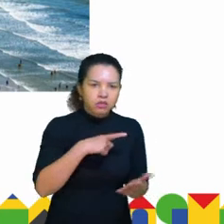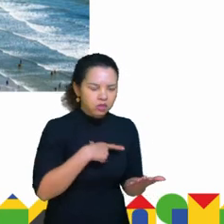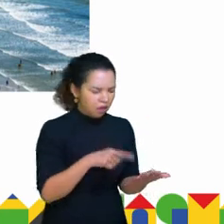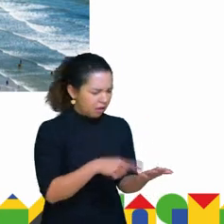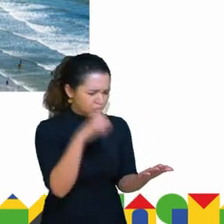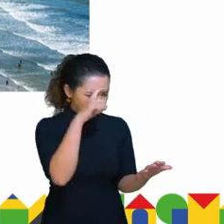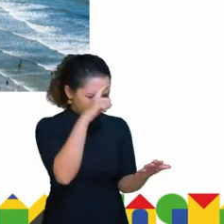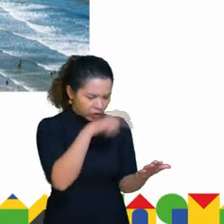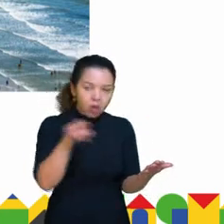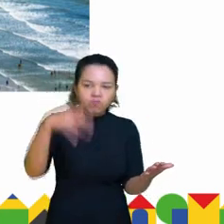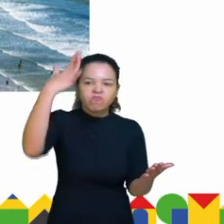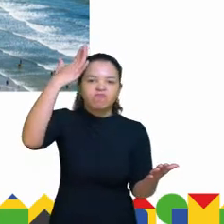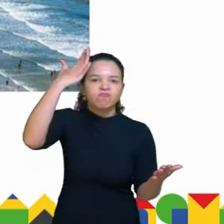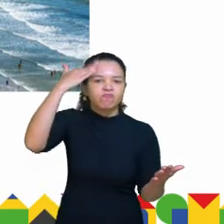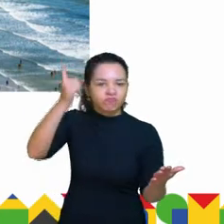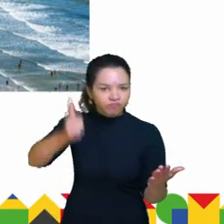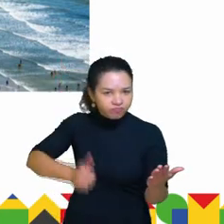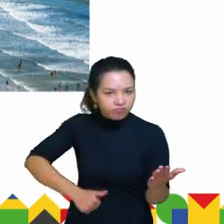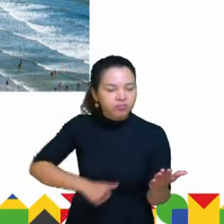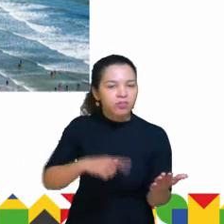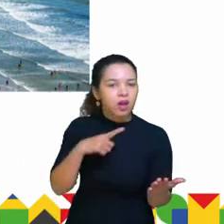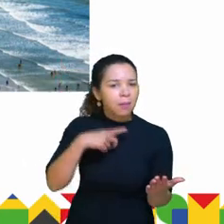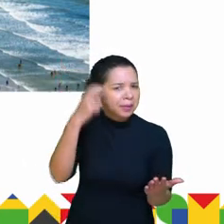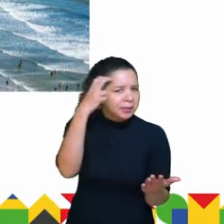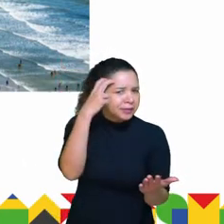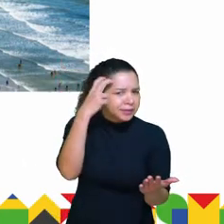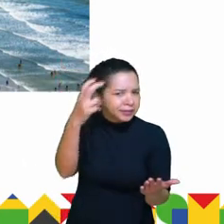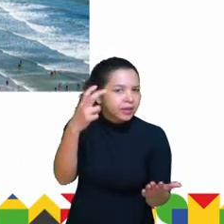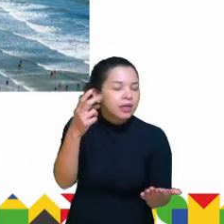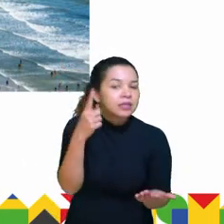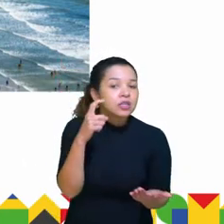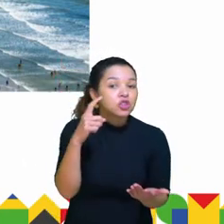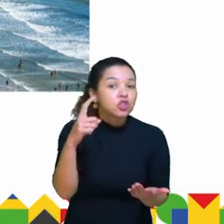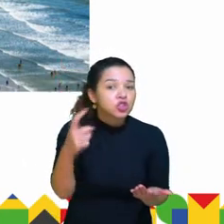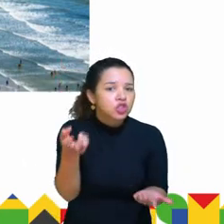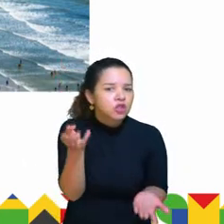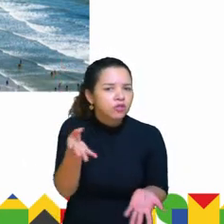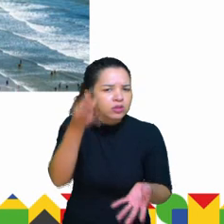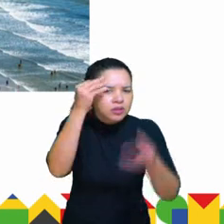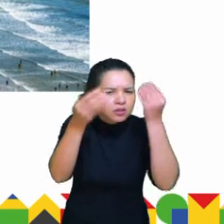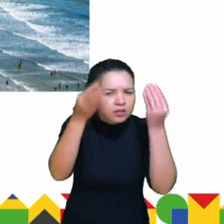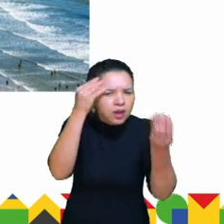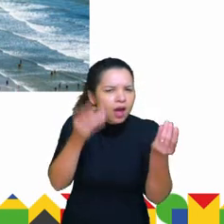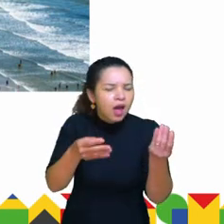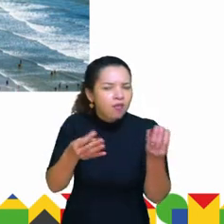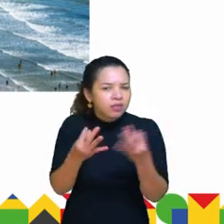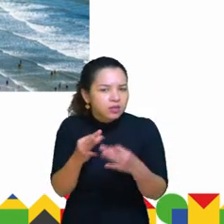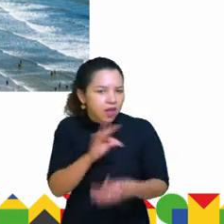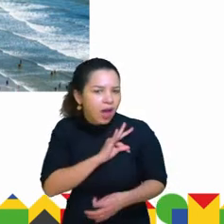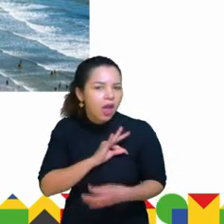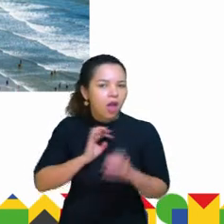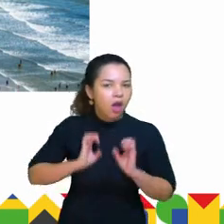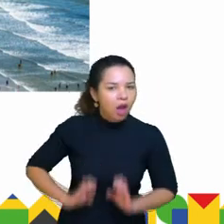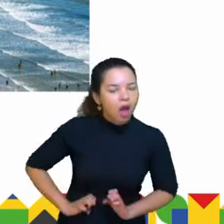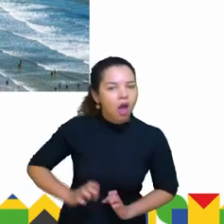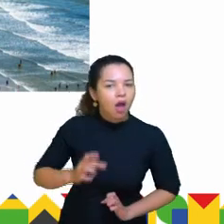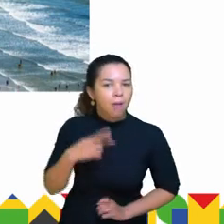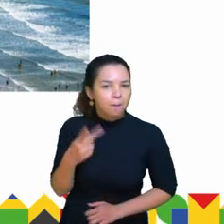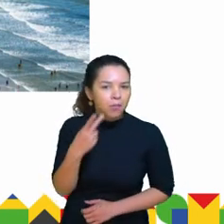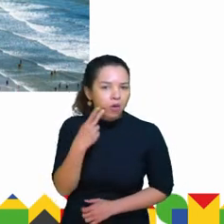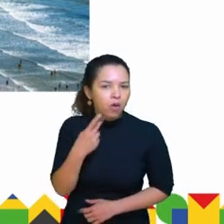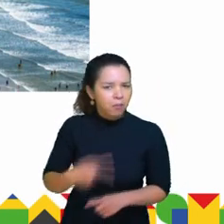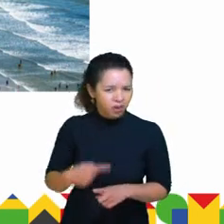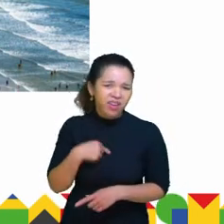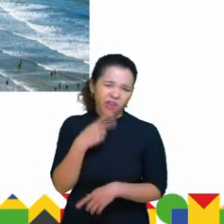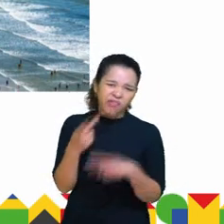dizer tenha domínio científico tenha domínio estético técnico e ético político porque também eu falo demais